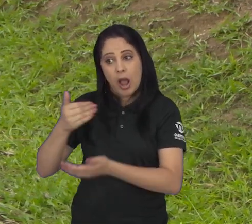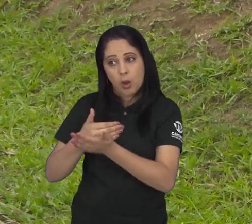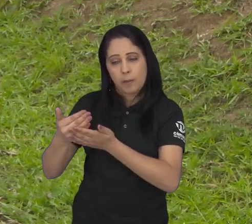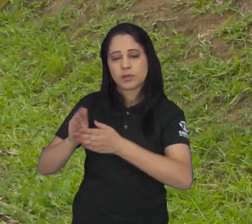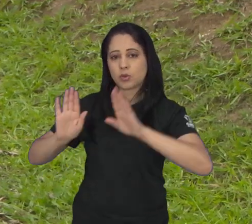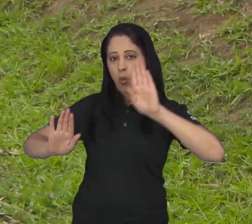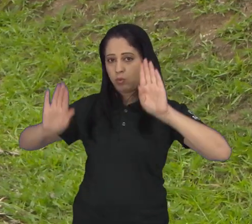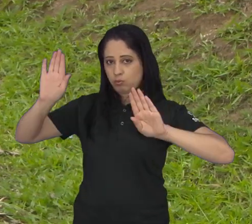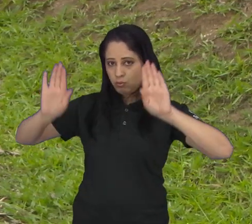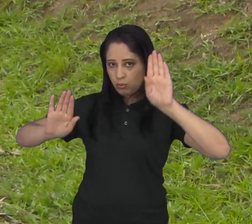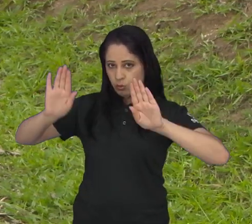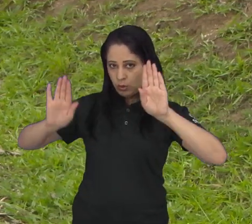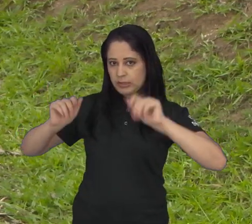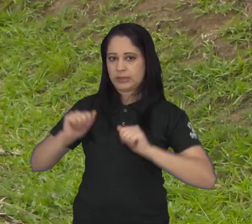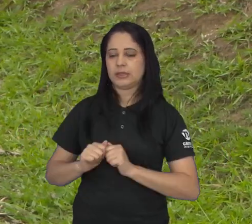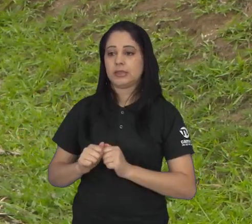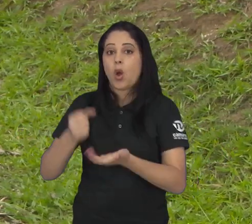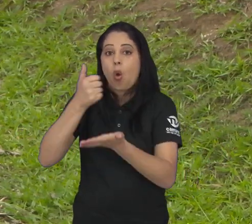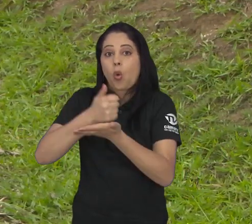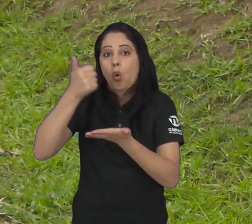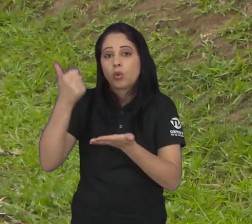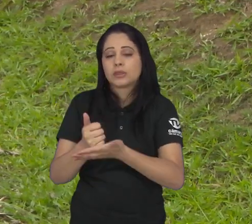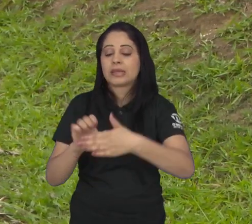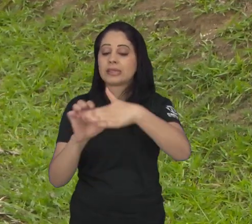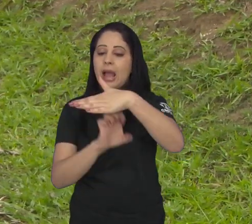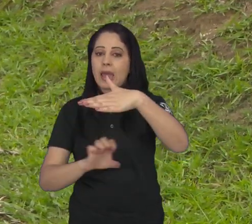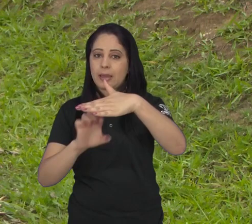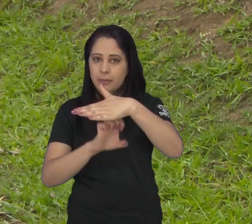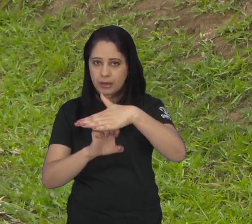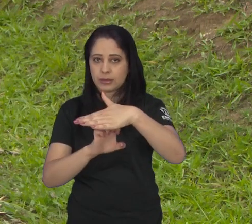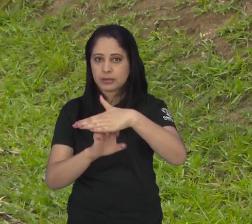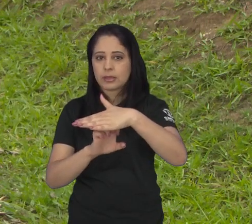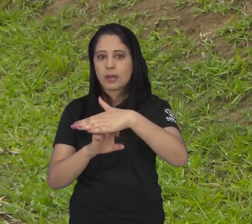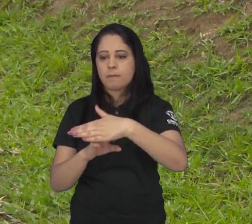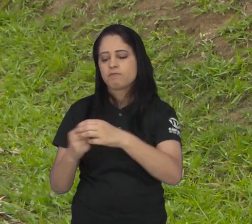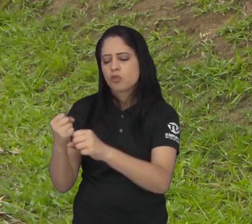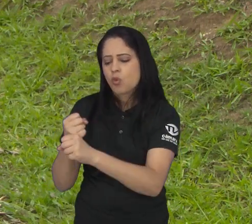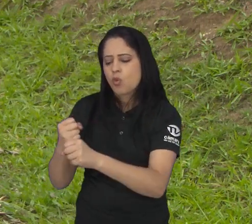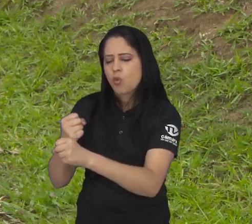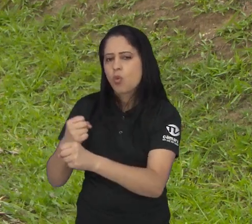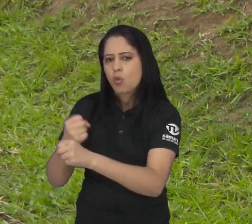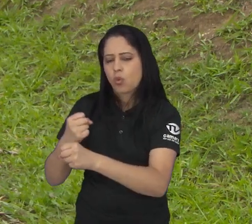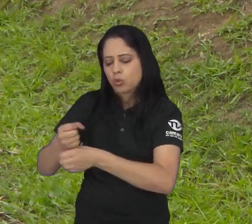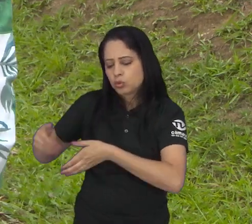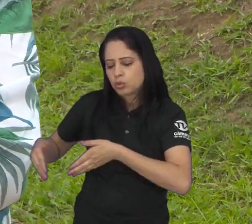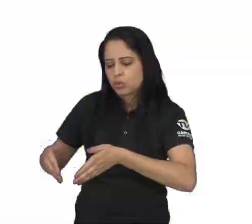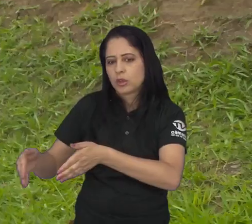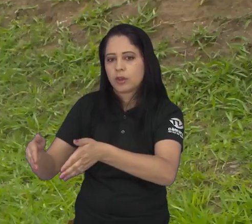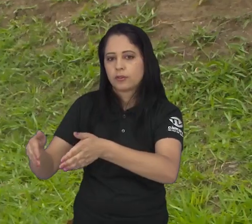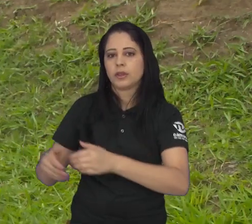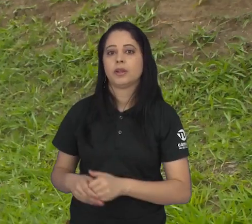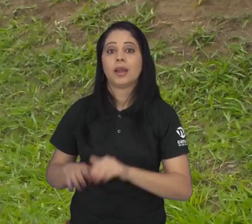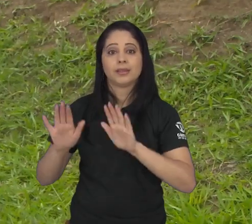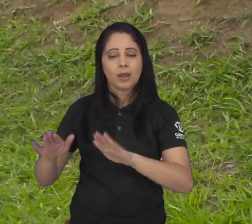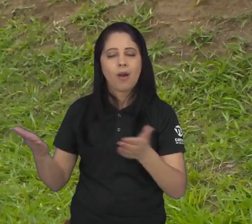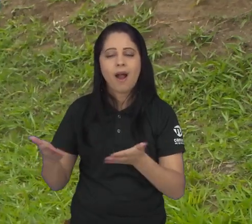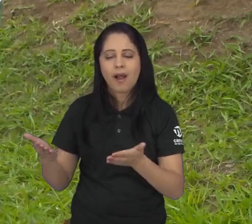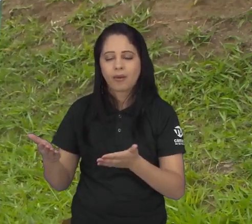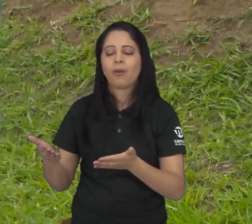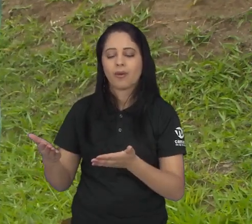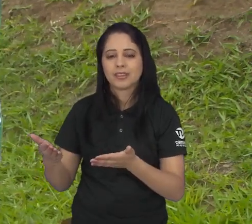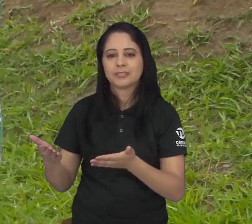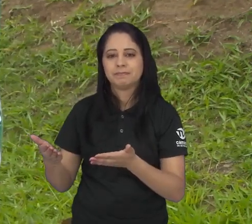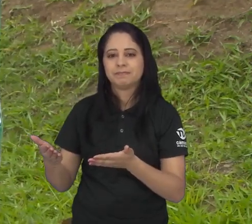a licitação para contratar a empresa que vai fazer Toda a manutenção dessa estrada Então finalmente